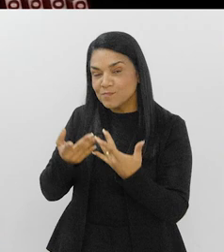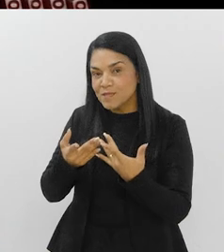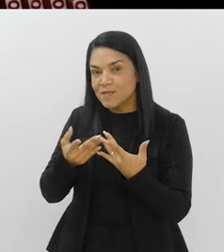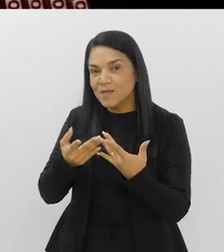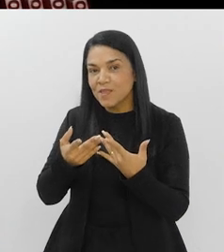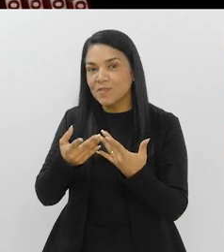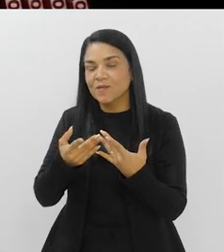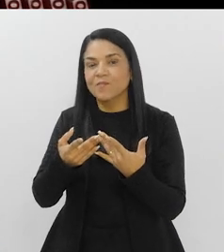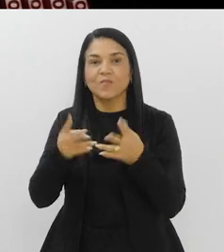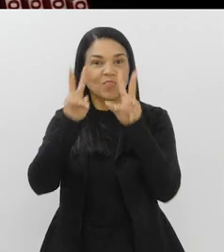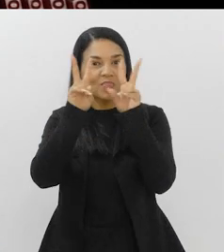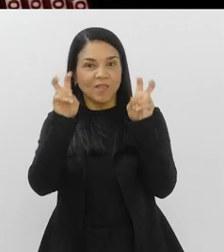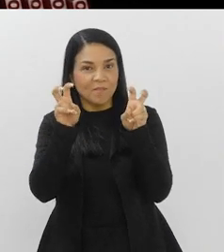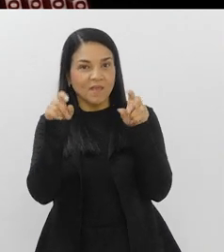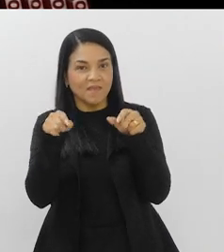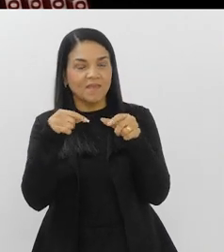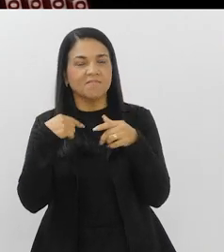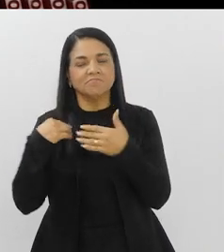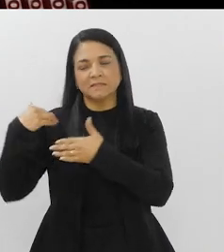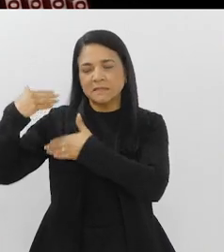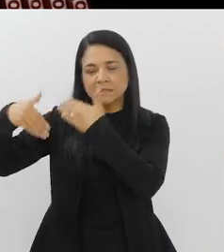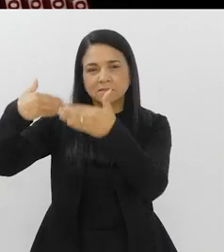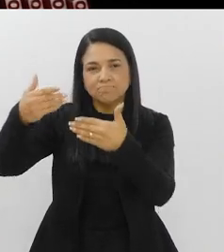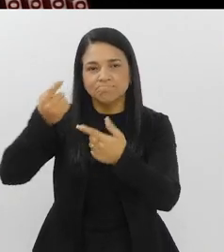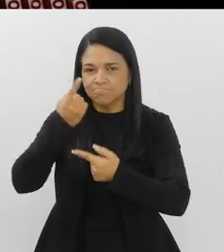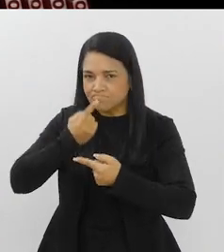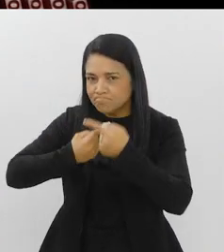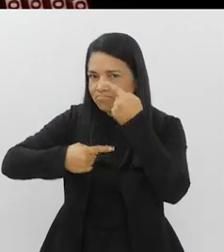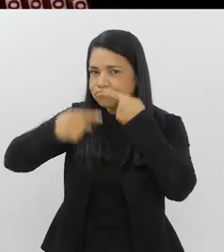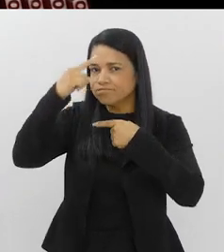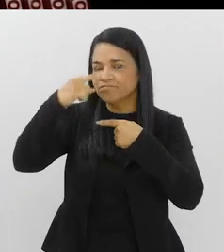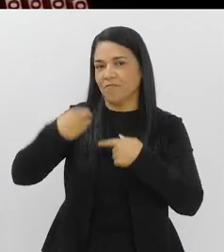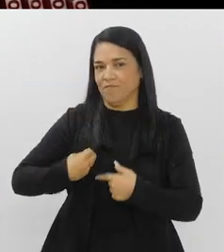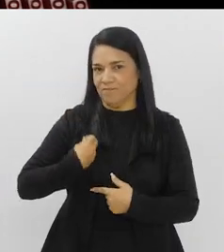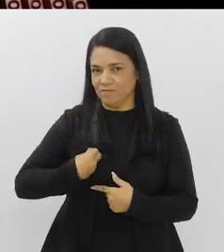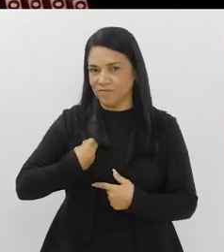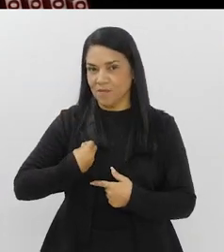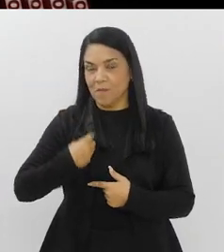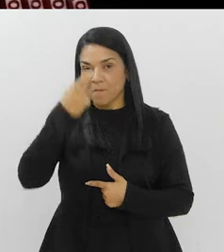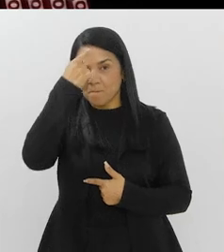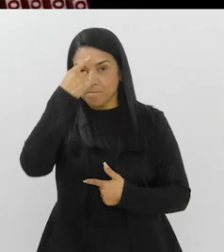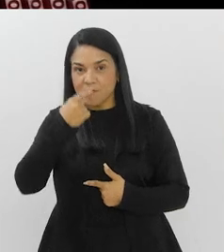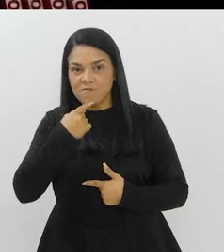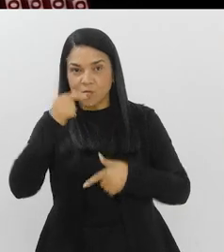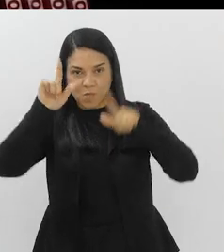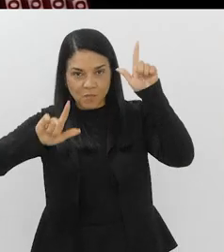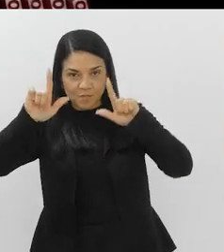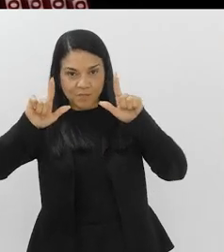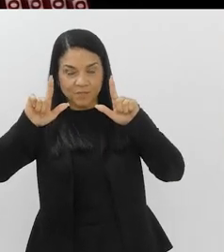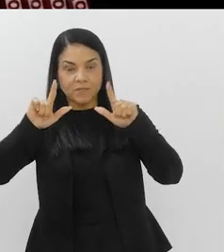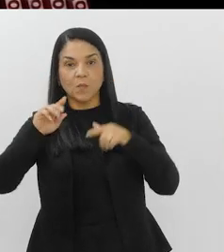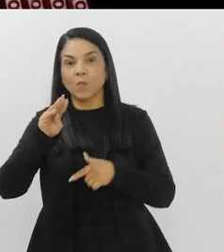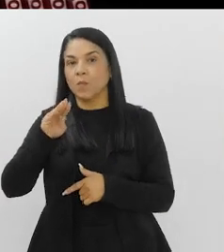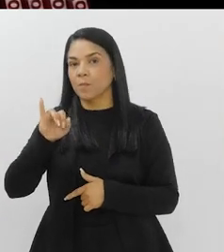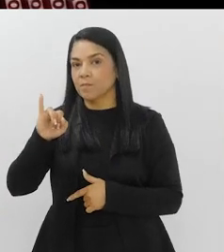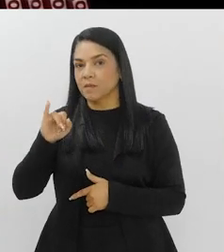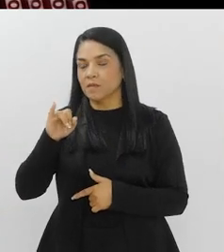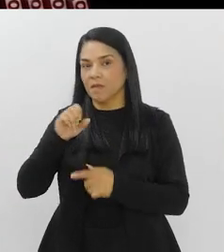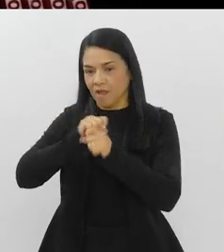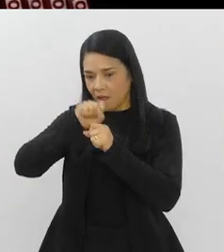pra gente também falar sobre a sua trajetória de superação o perfil recebe o bicampeão